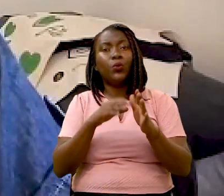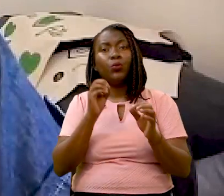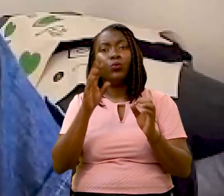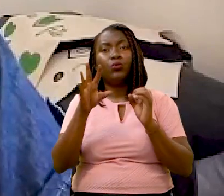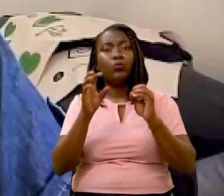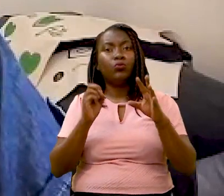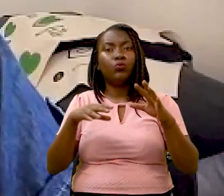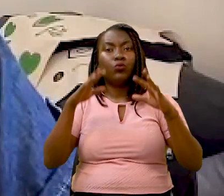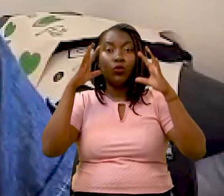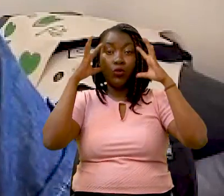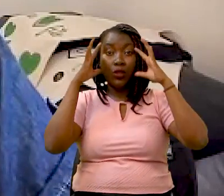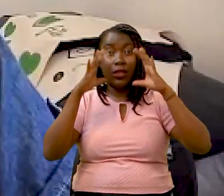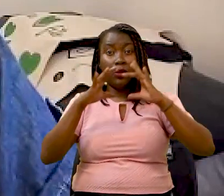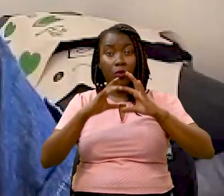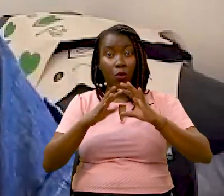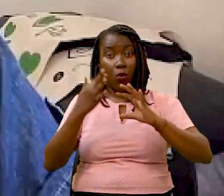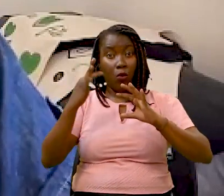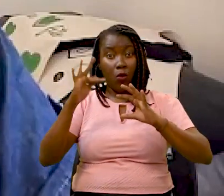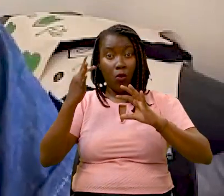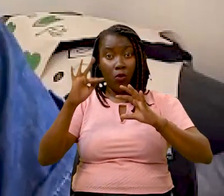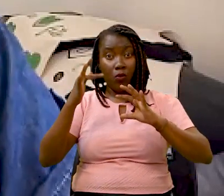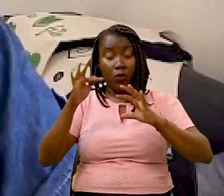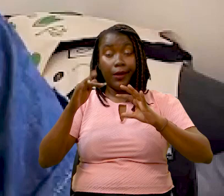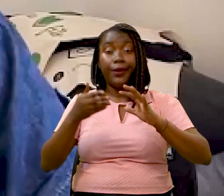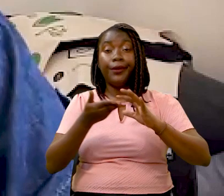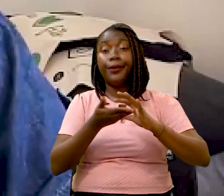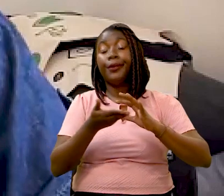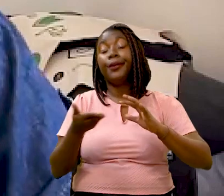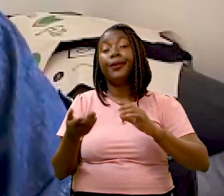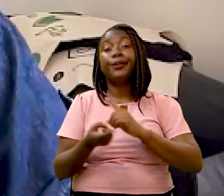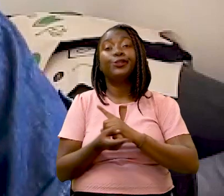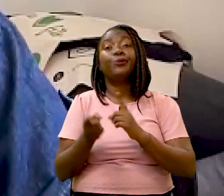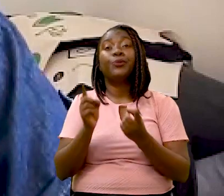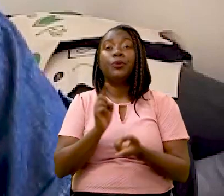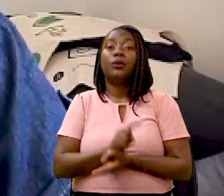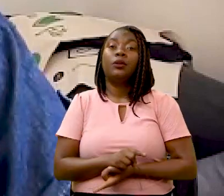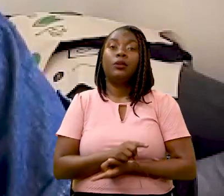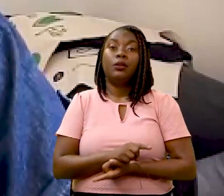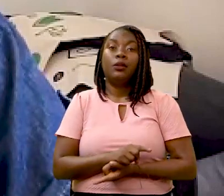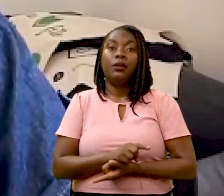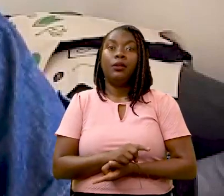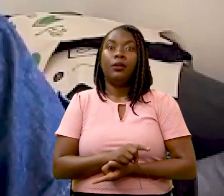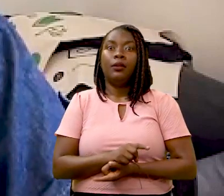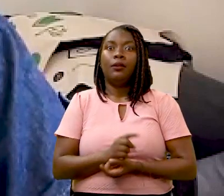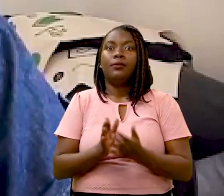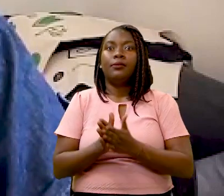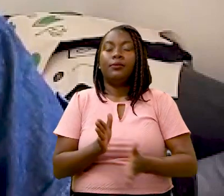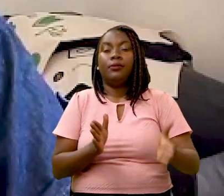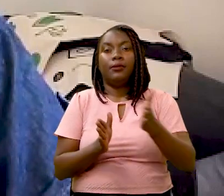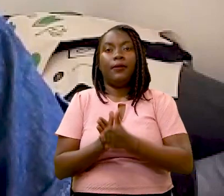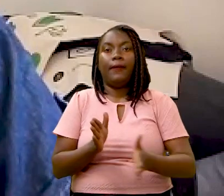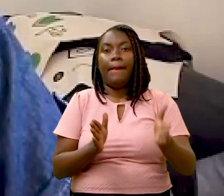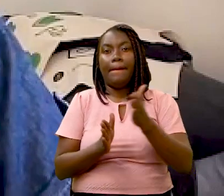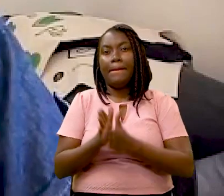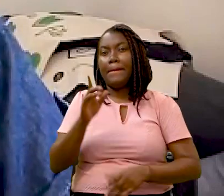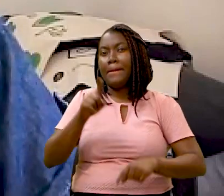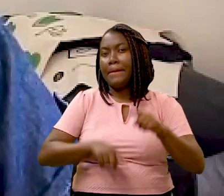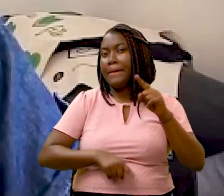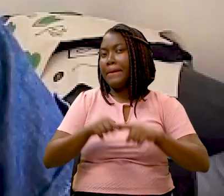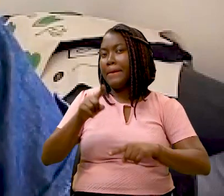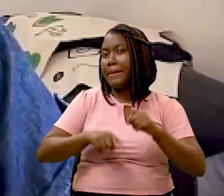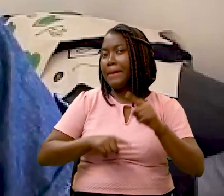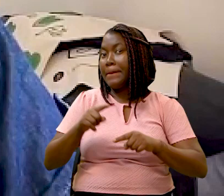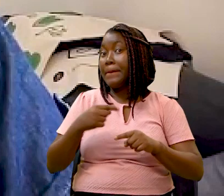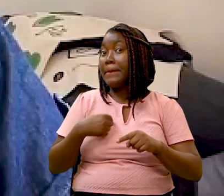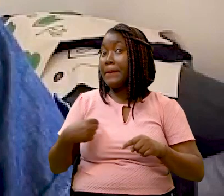sinalizadores neurológicos para dor, e eles, por outro lado, eles produzem substâncias